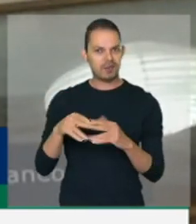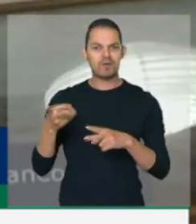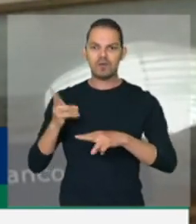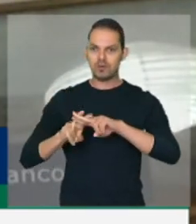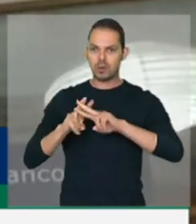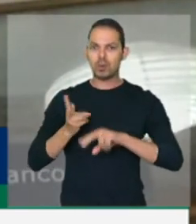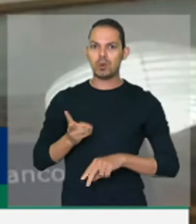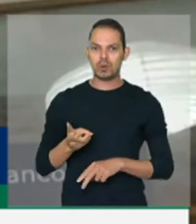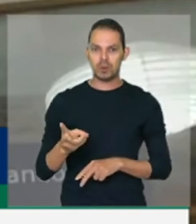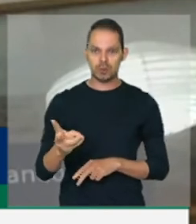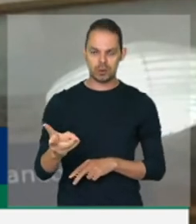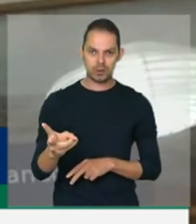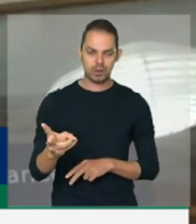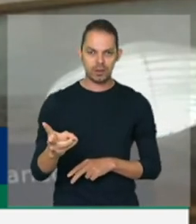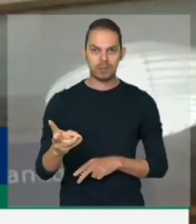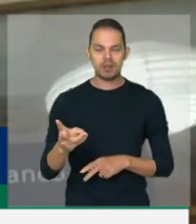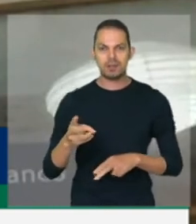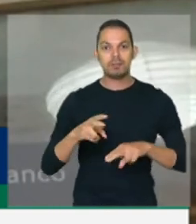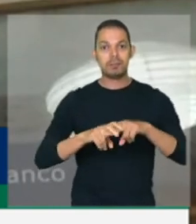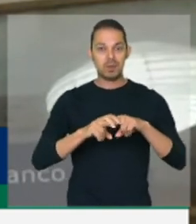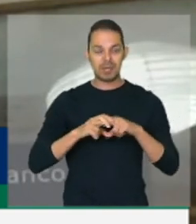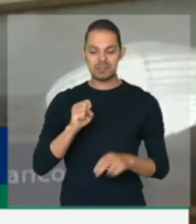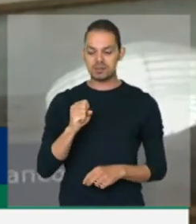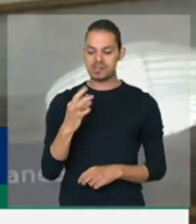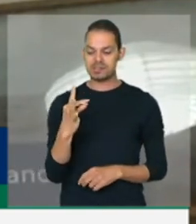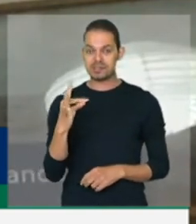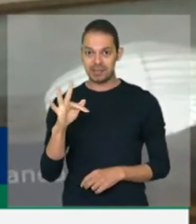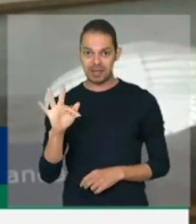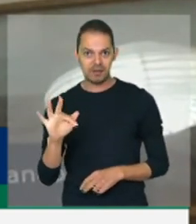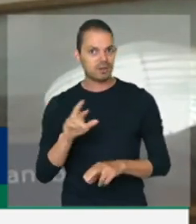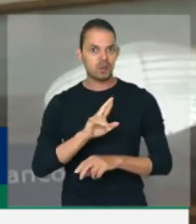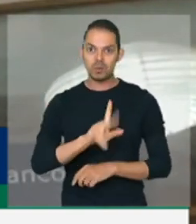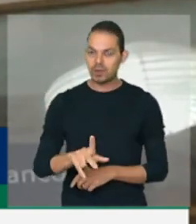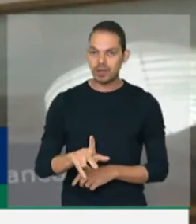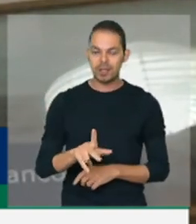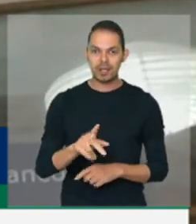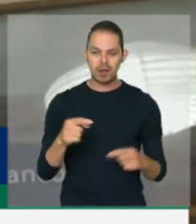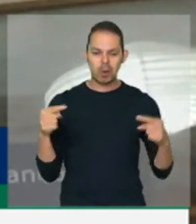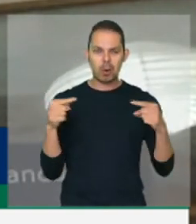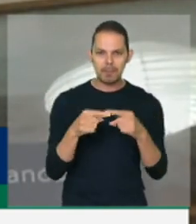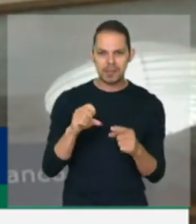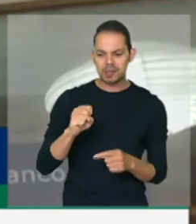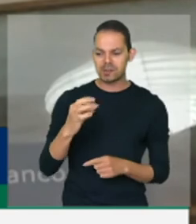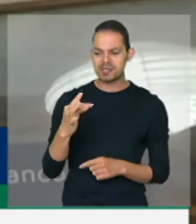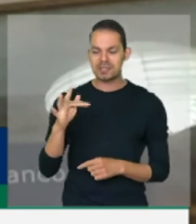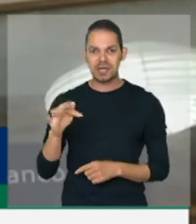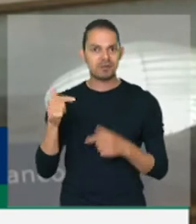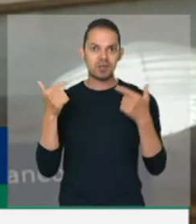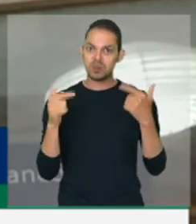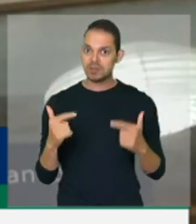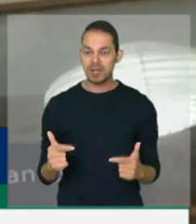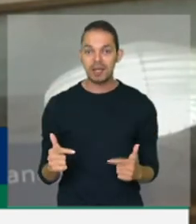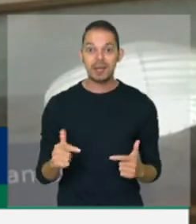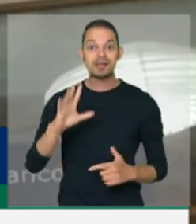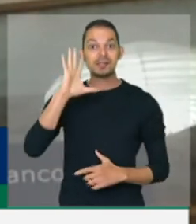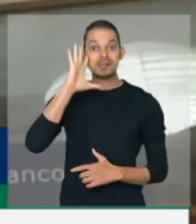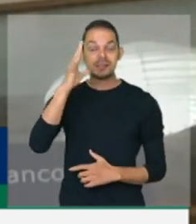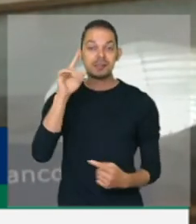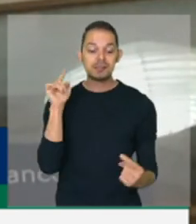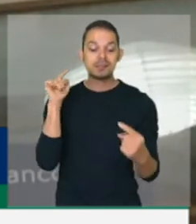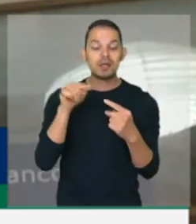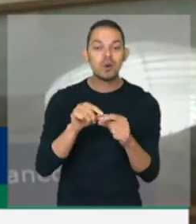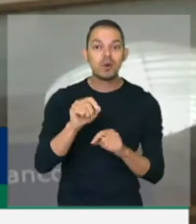prisão não é por causa do STF. Não tem relações com o STF. Esta decisão tem relação